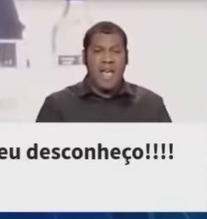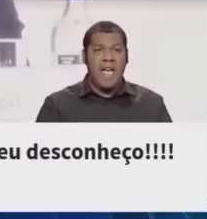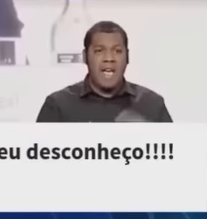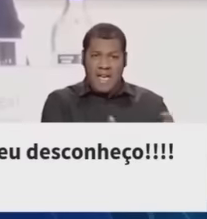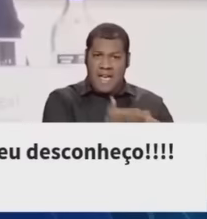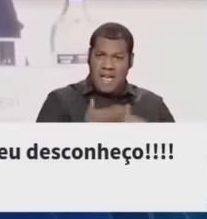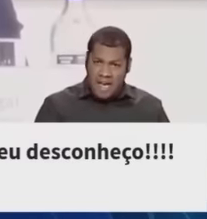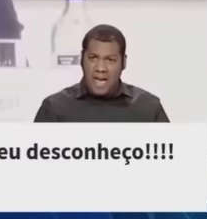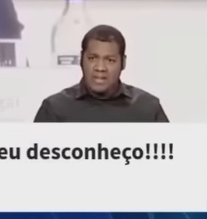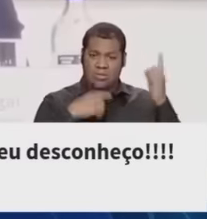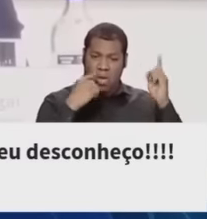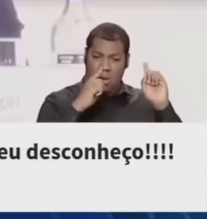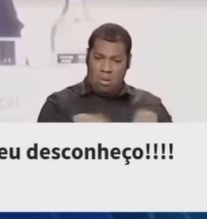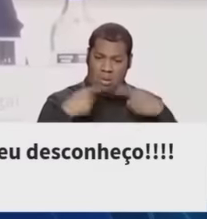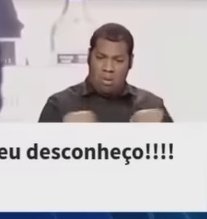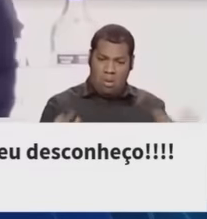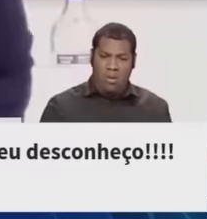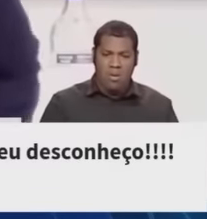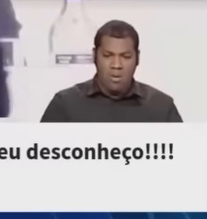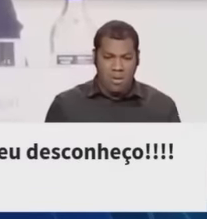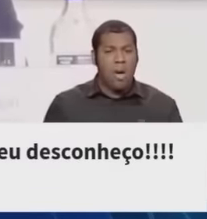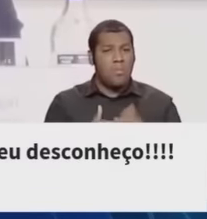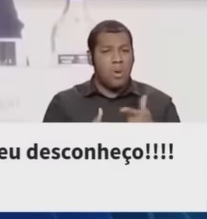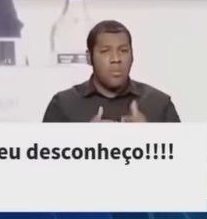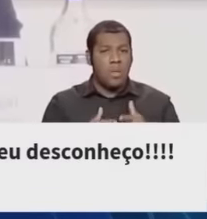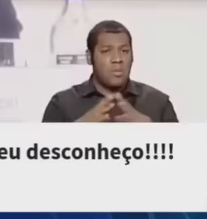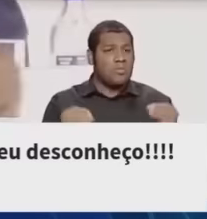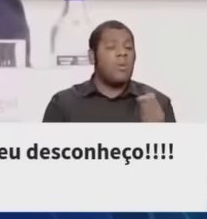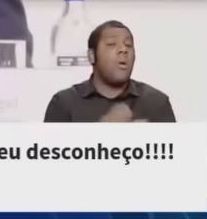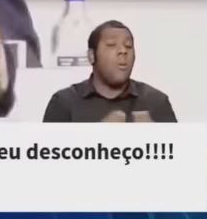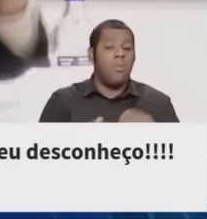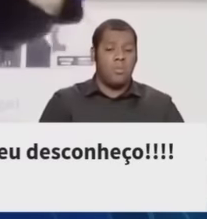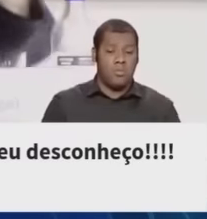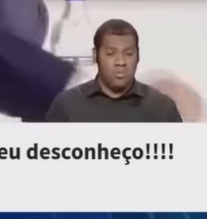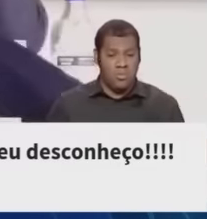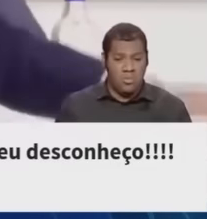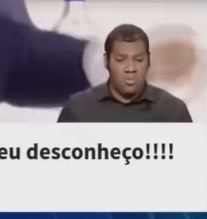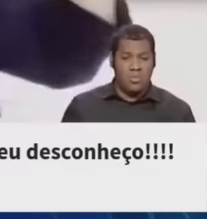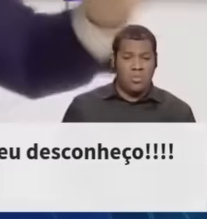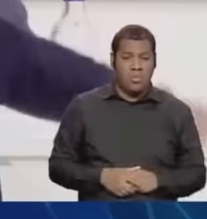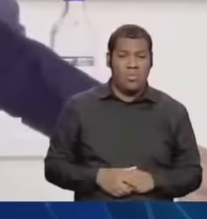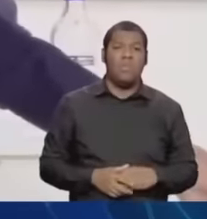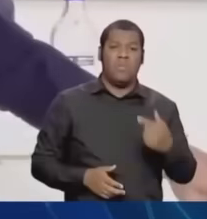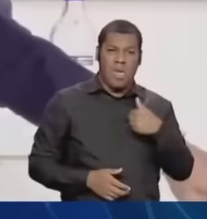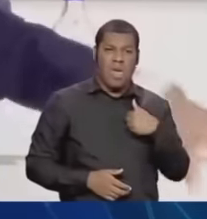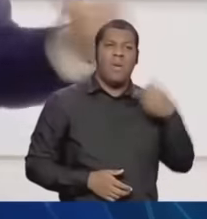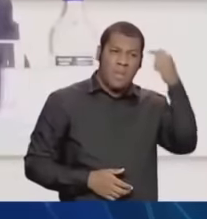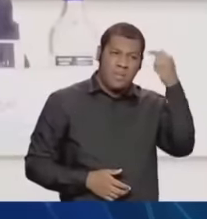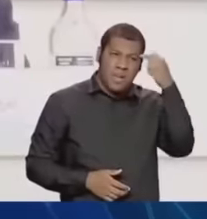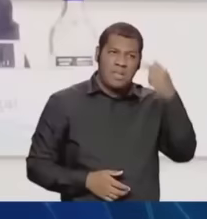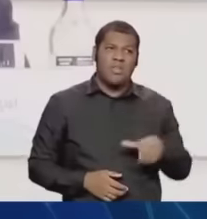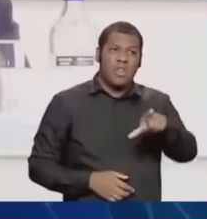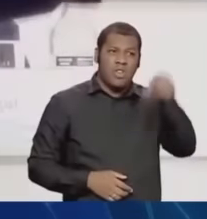parceiro estratégico. Como é que a gente vai resolver isso? Eu, se pudesse, ia pegar o chanceler alemão e ia